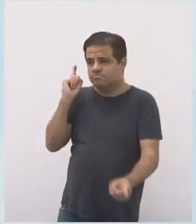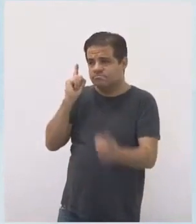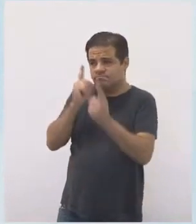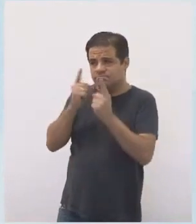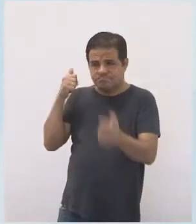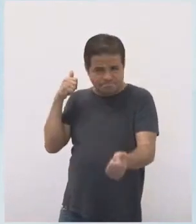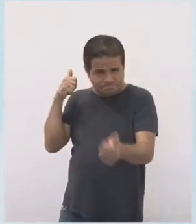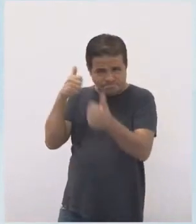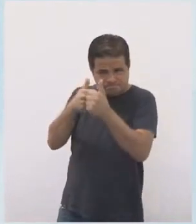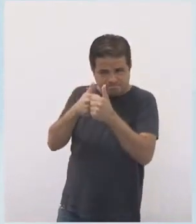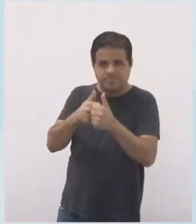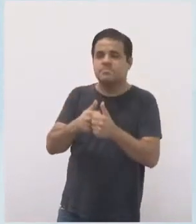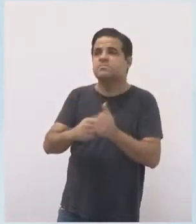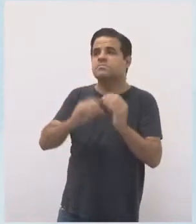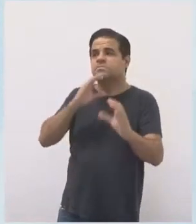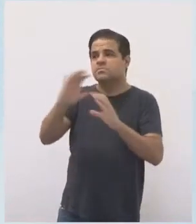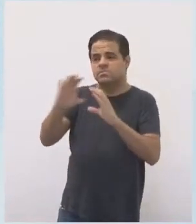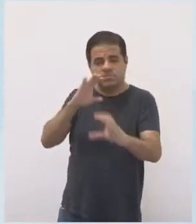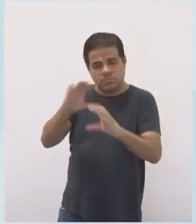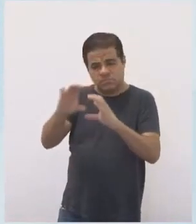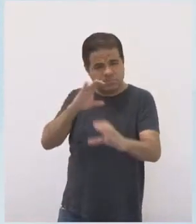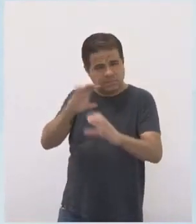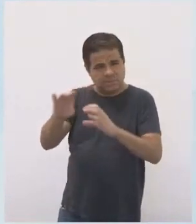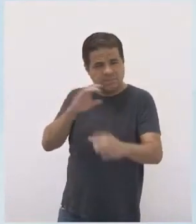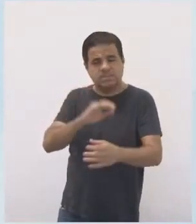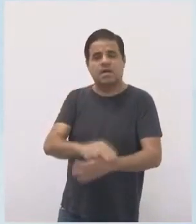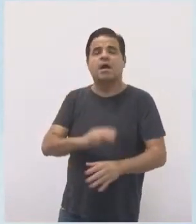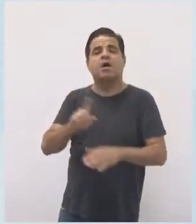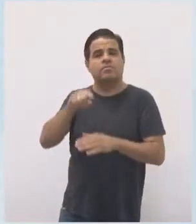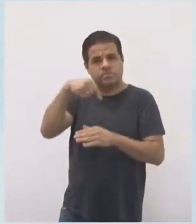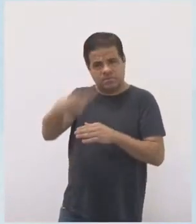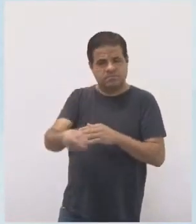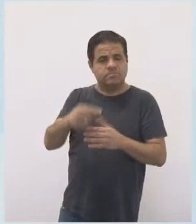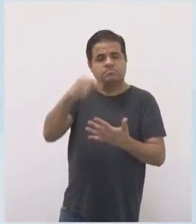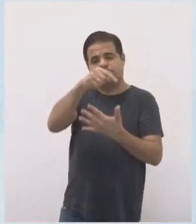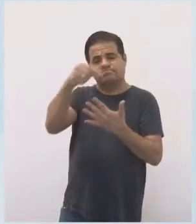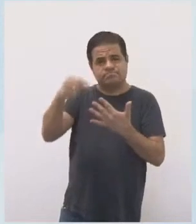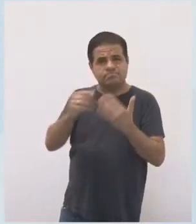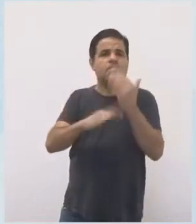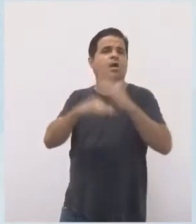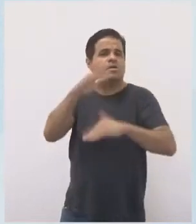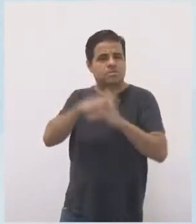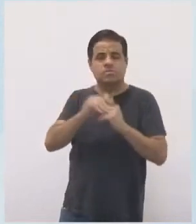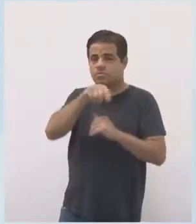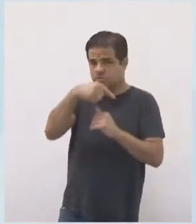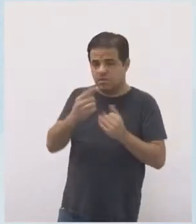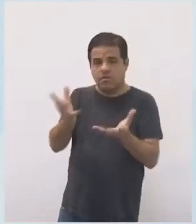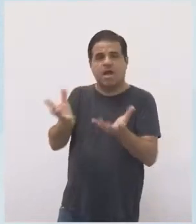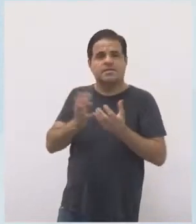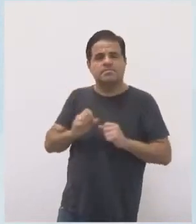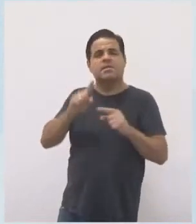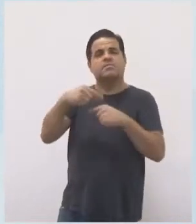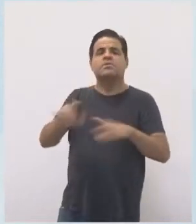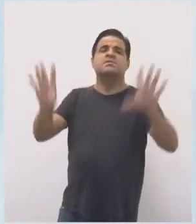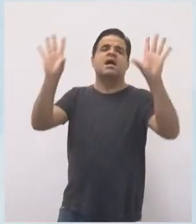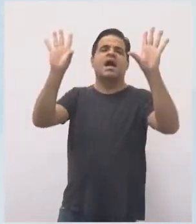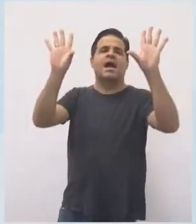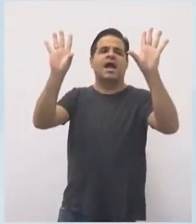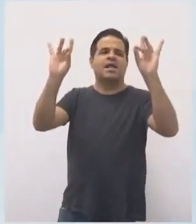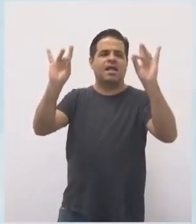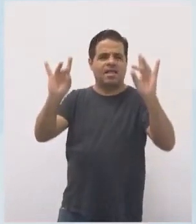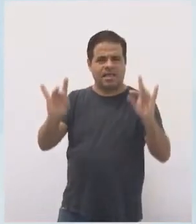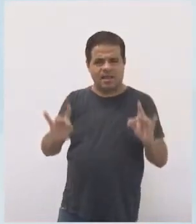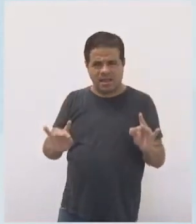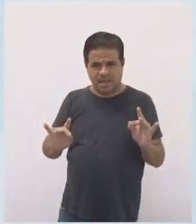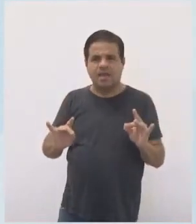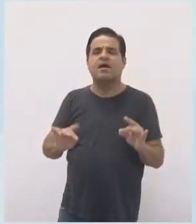por meio dessa comunicação, tá? Então, depois essas ações vocês vão receber detalhadas, e inclusive vão